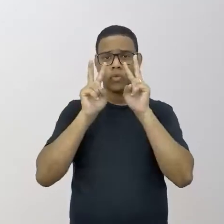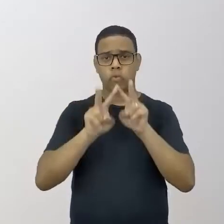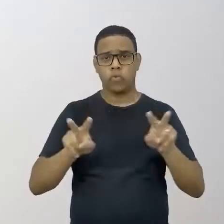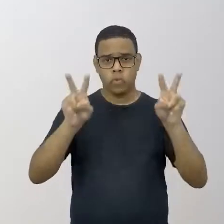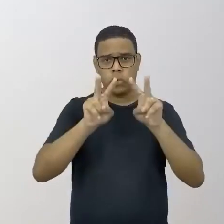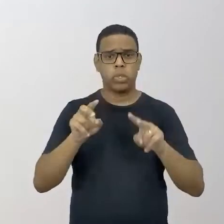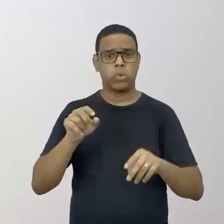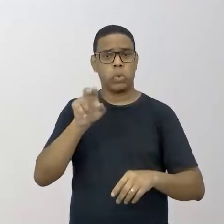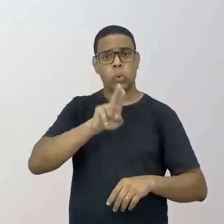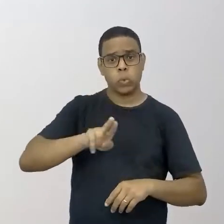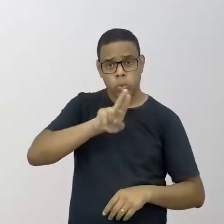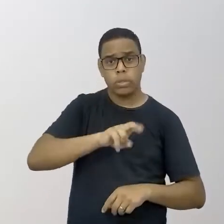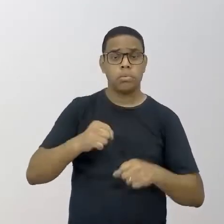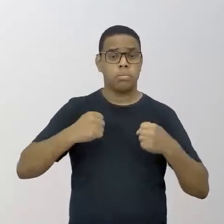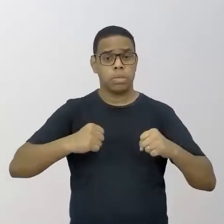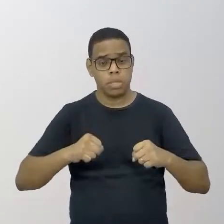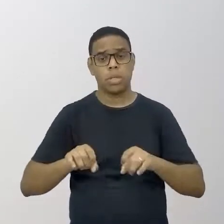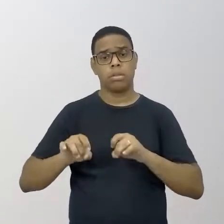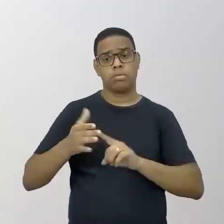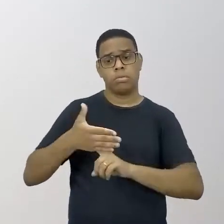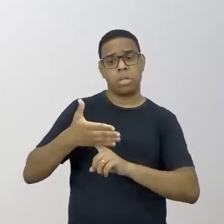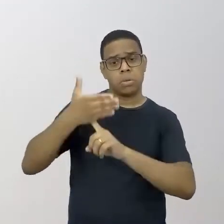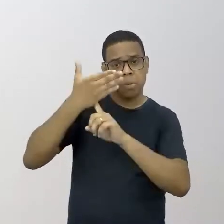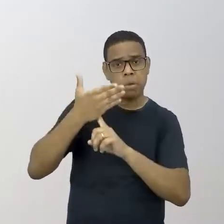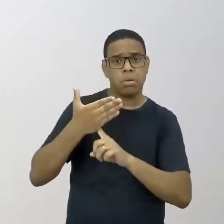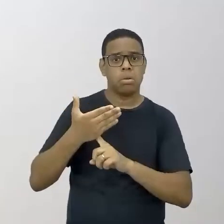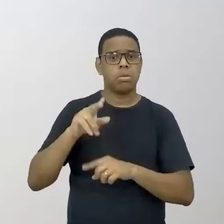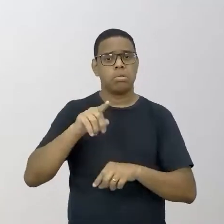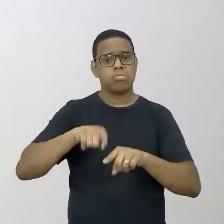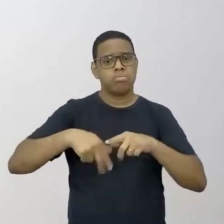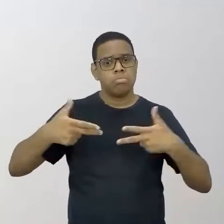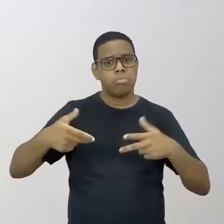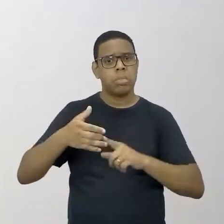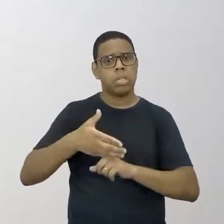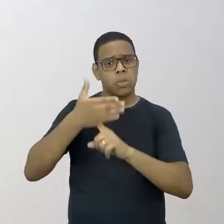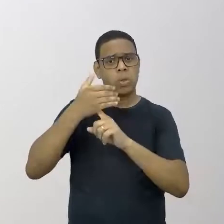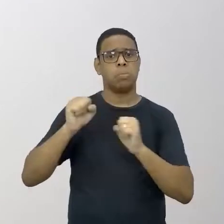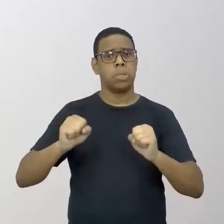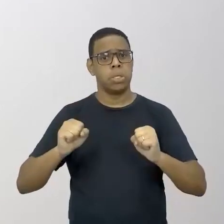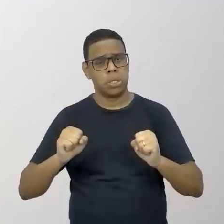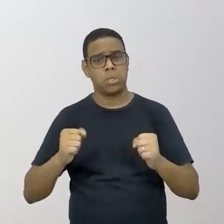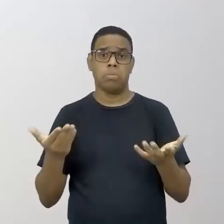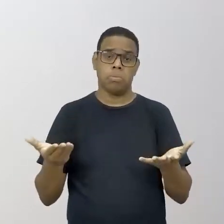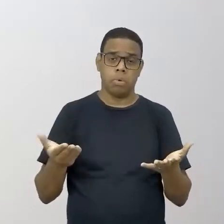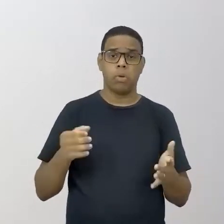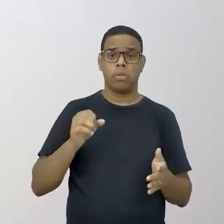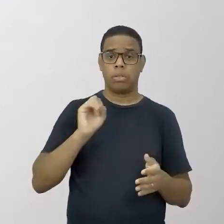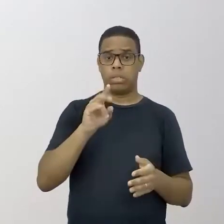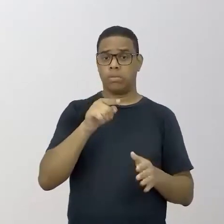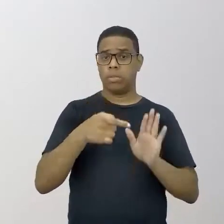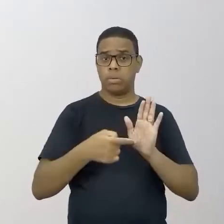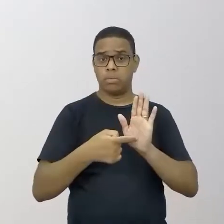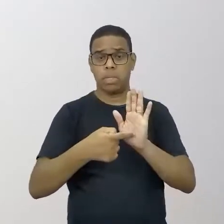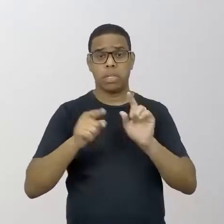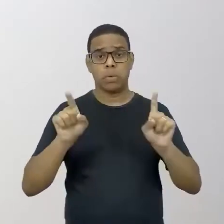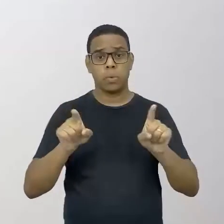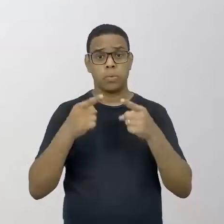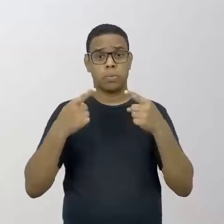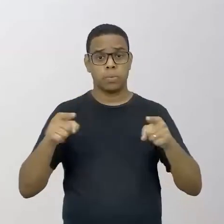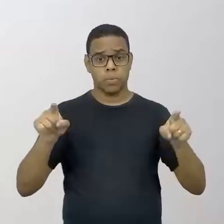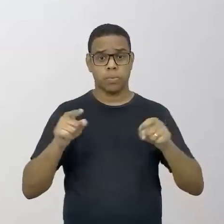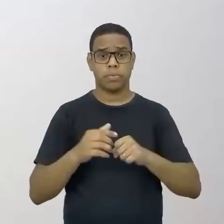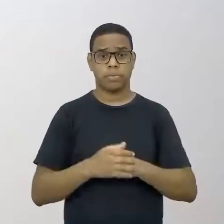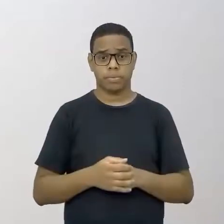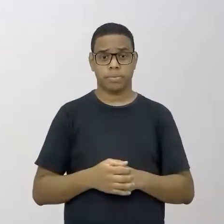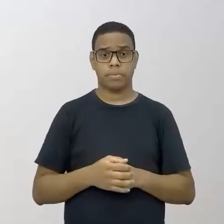exemplo, recursos tecnológicos, né? No caso de você fazer uma apresentação musical,